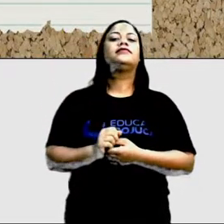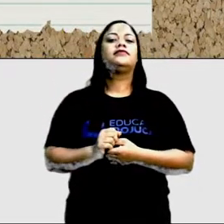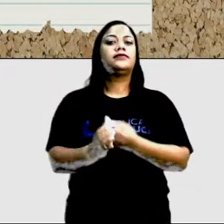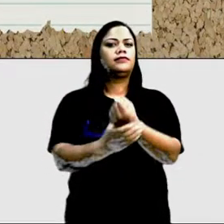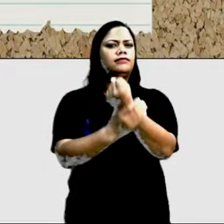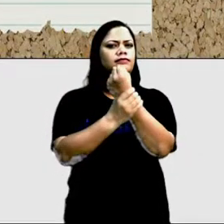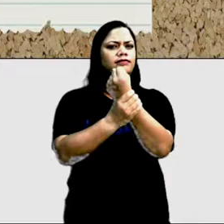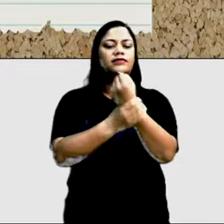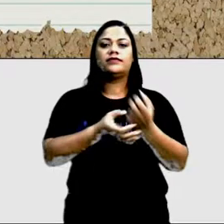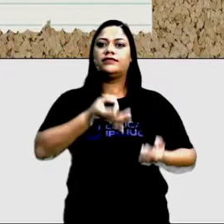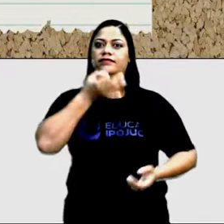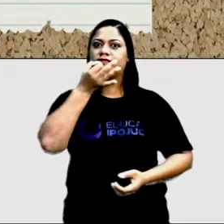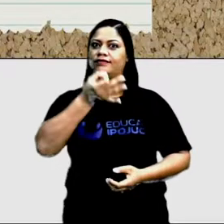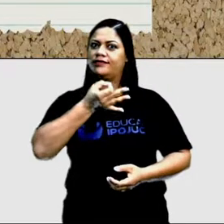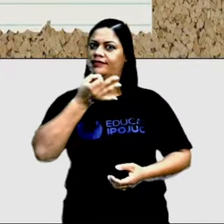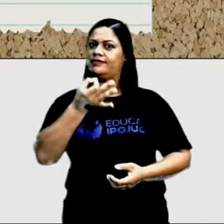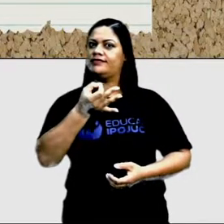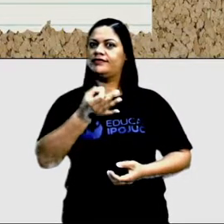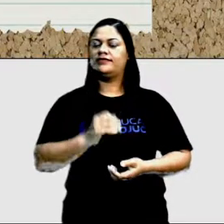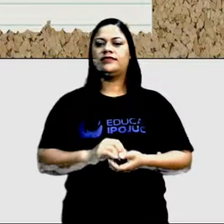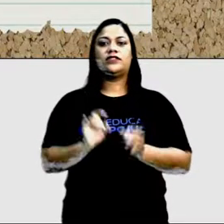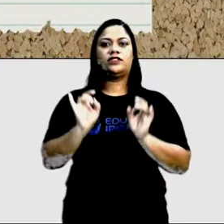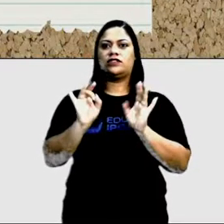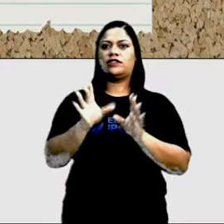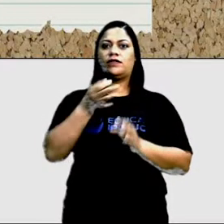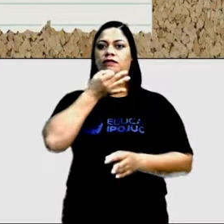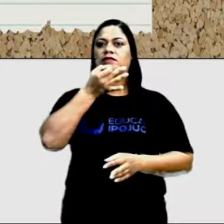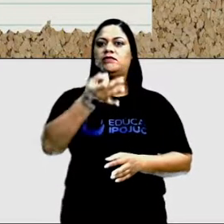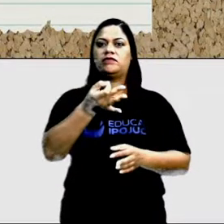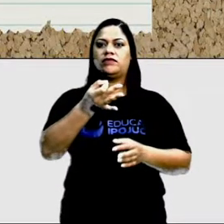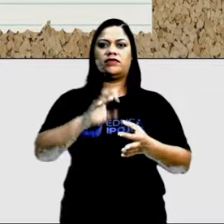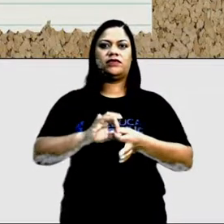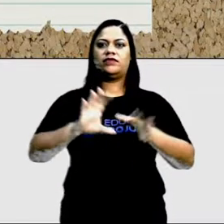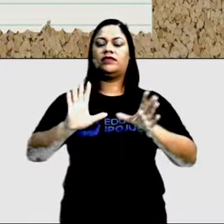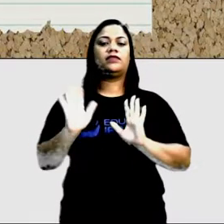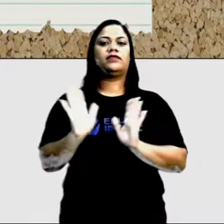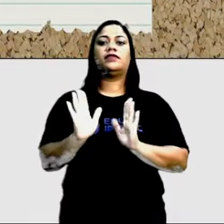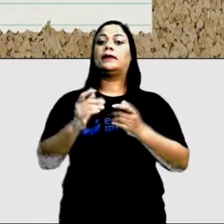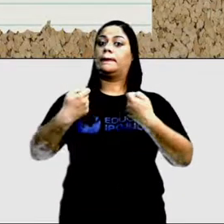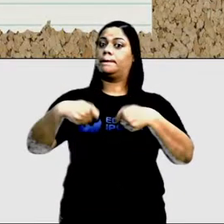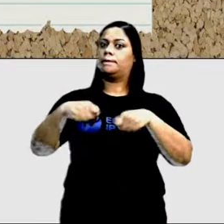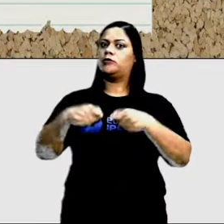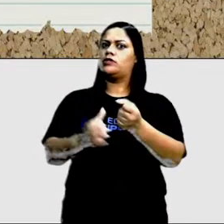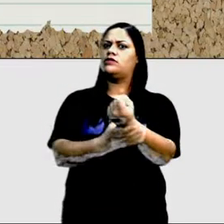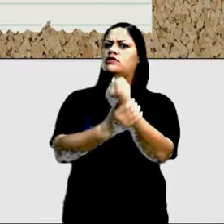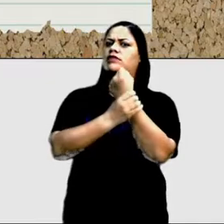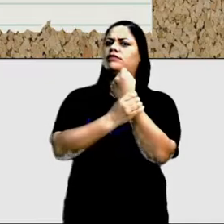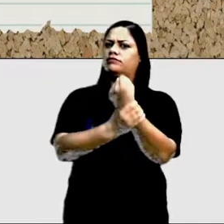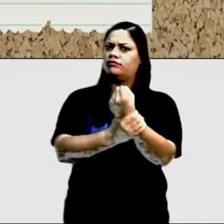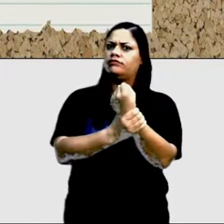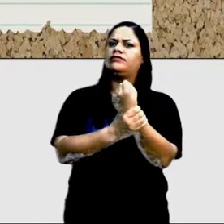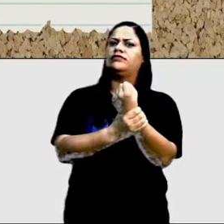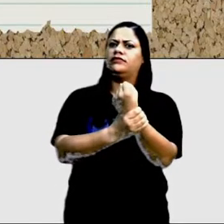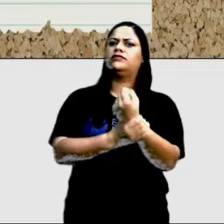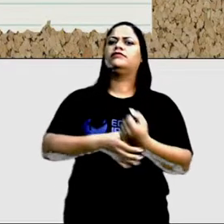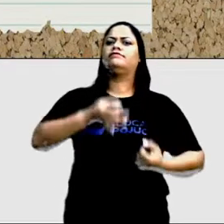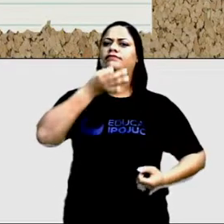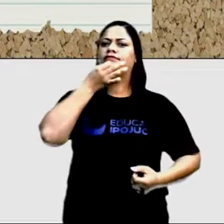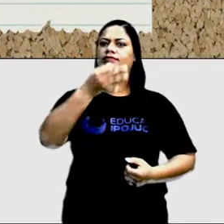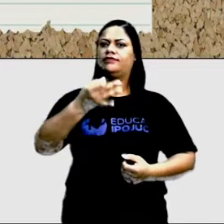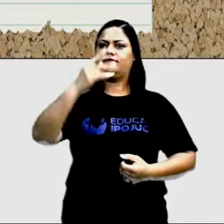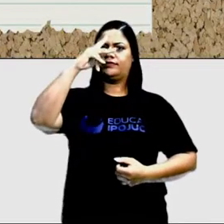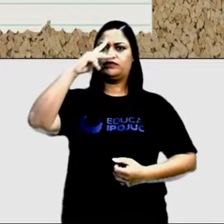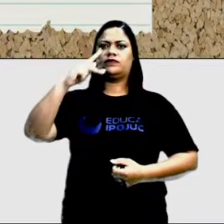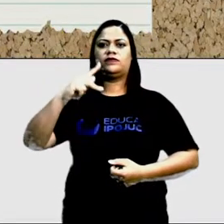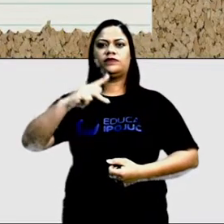argumentos coerentes. Ele não deve dar apenas sua opinião. Ele tem que sustentar aquela posição, aquela opinião